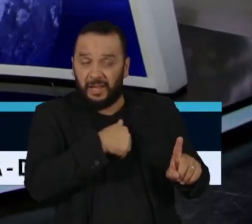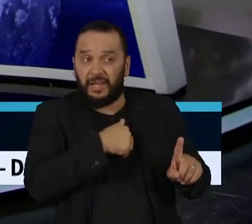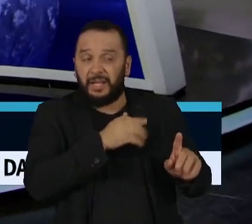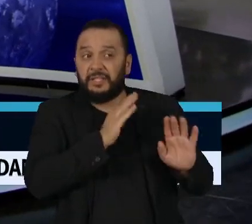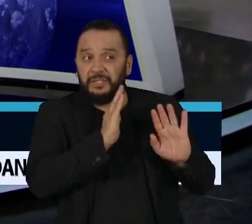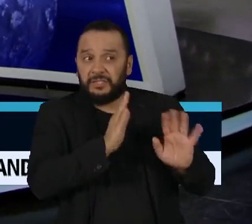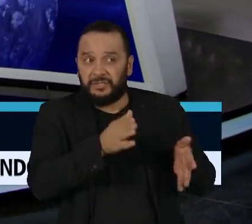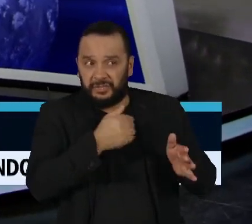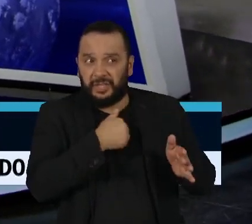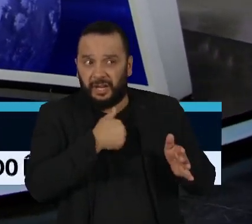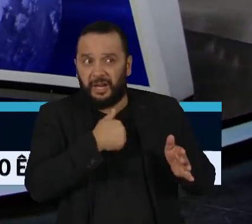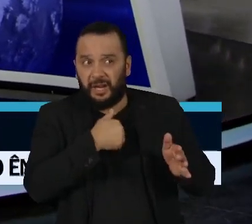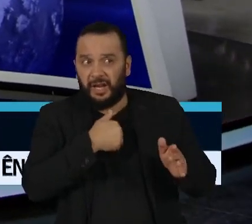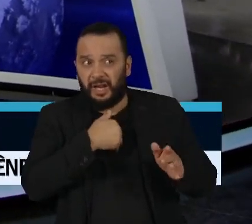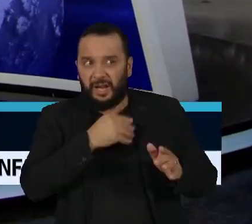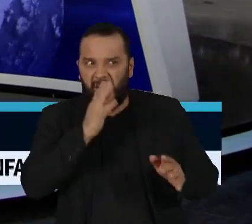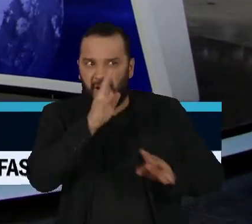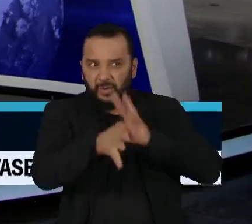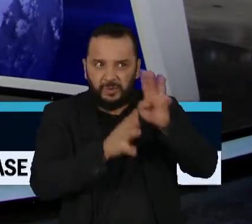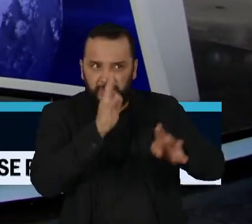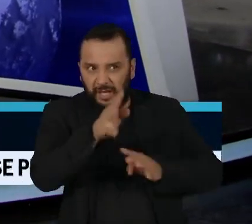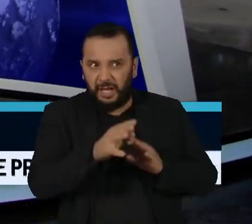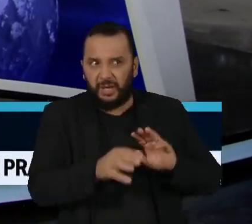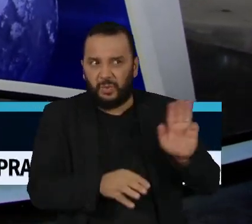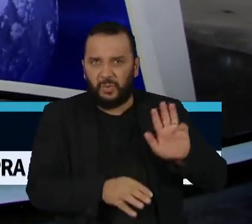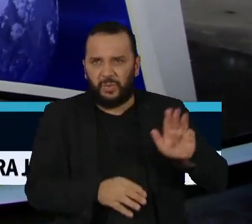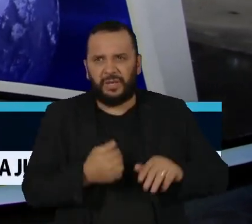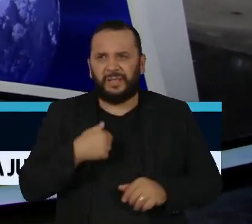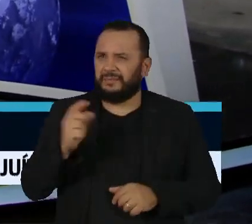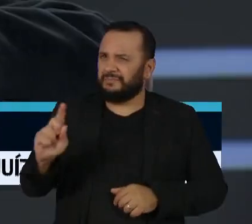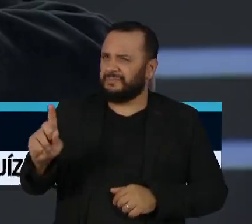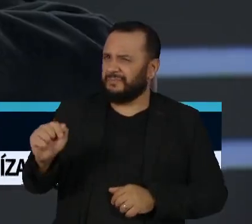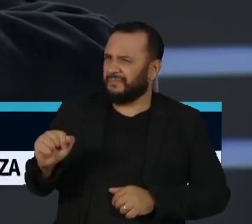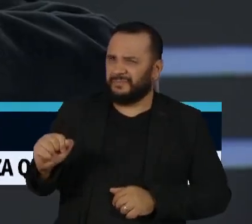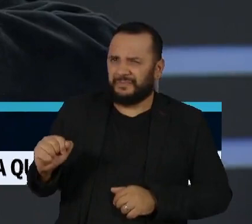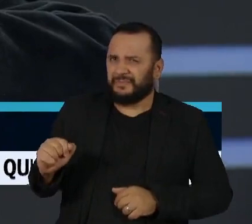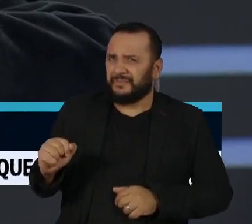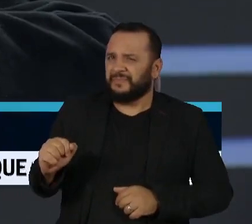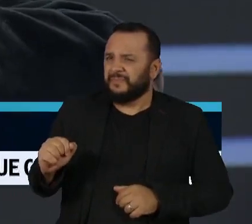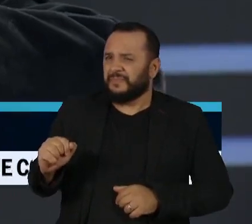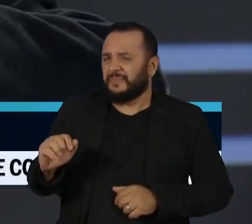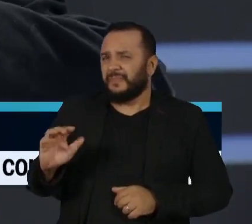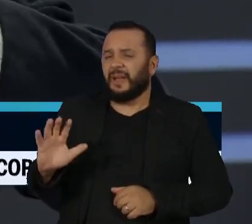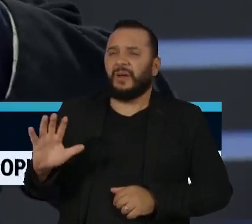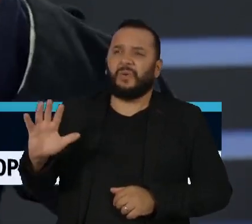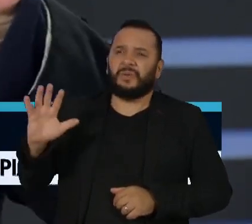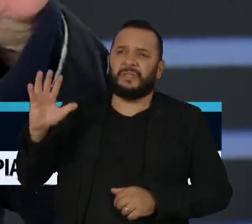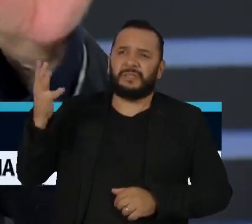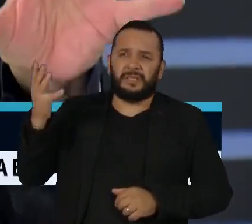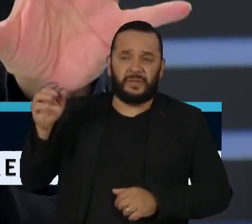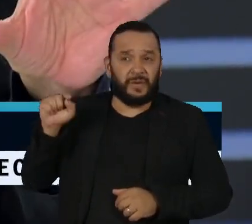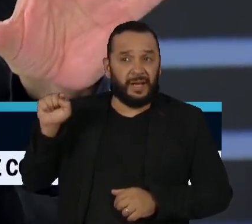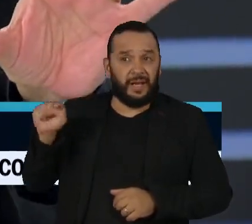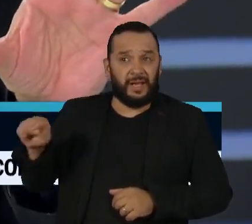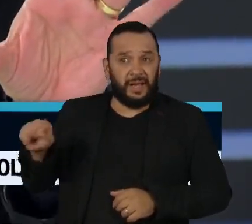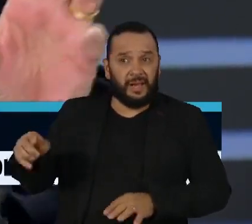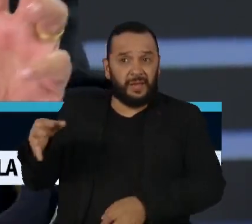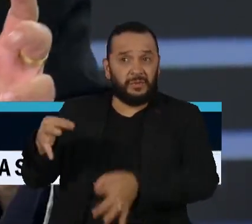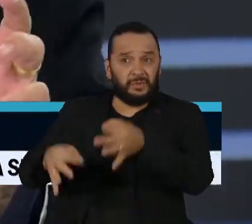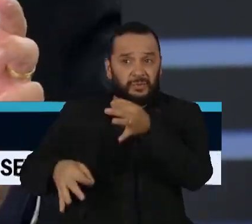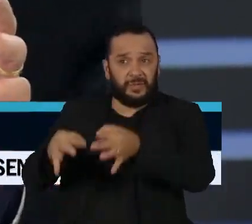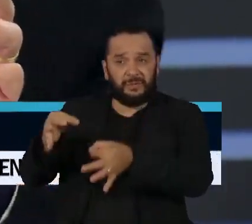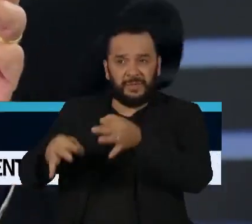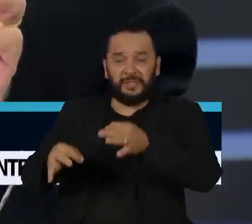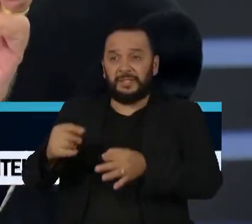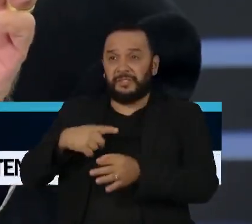técnica de que supostamente a o julgamento que ela fez o